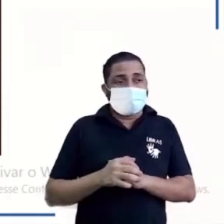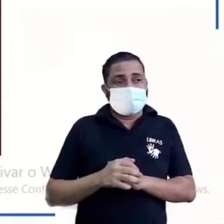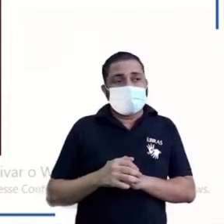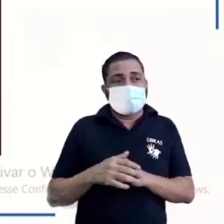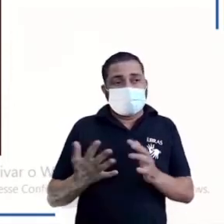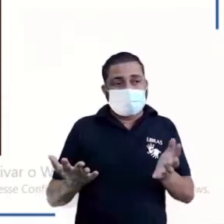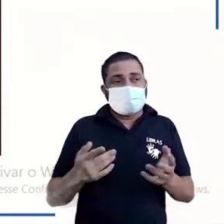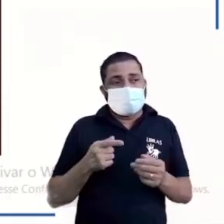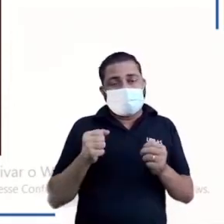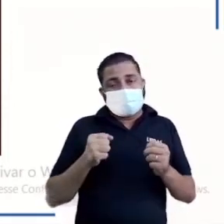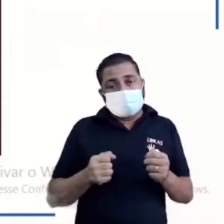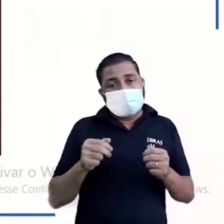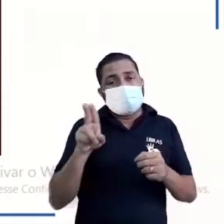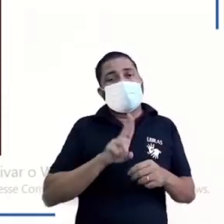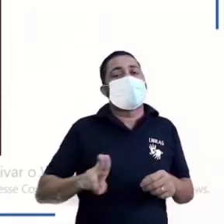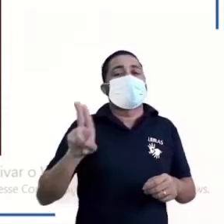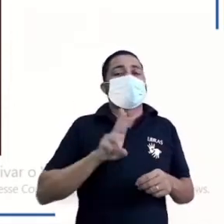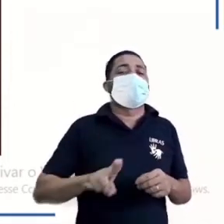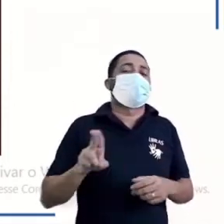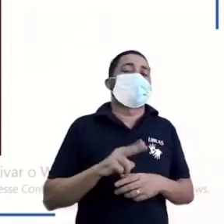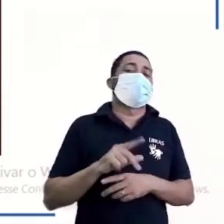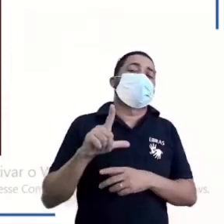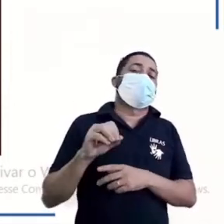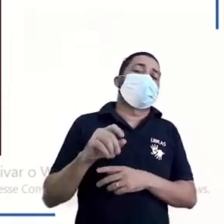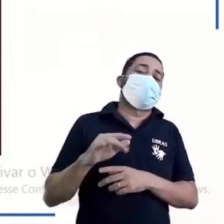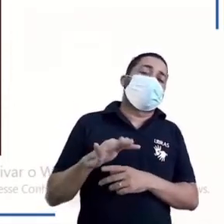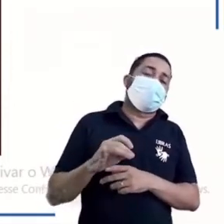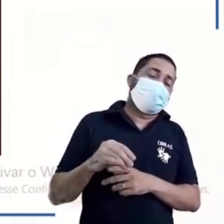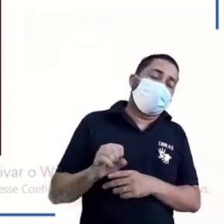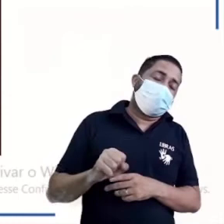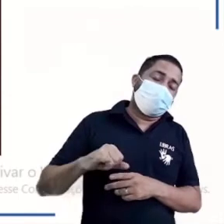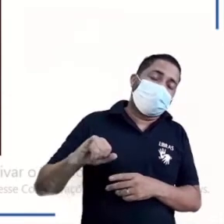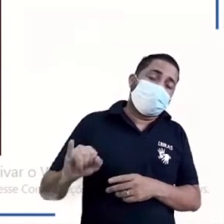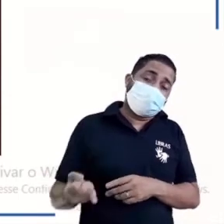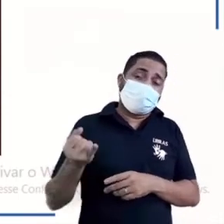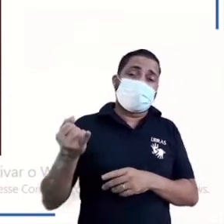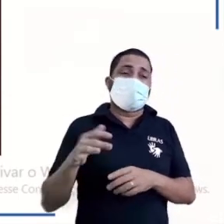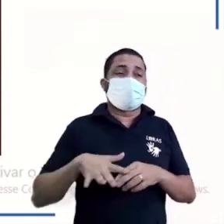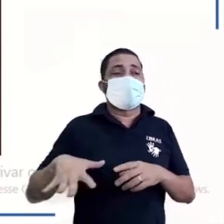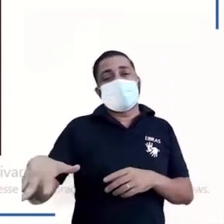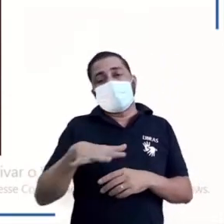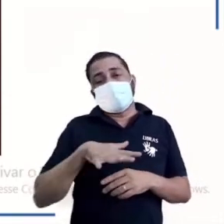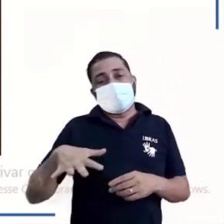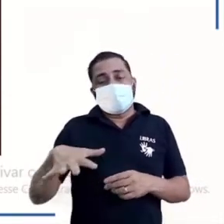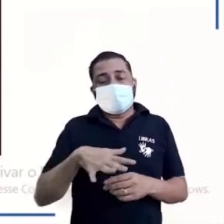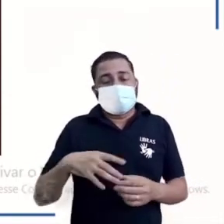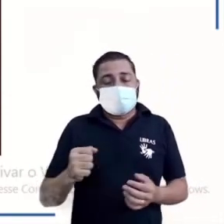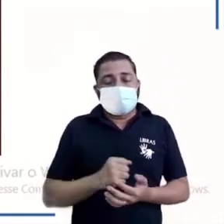uma coisa que você pode utilizar, né, em lofts, né, reaproveitamento de espaços